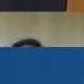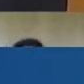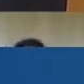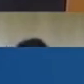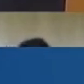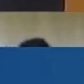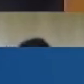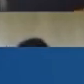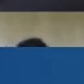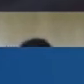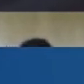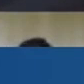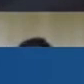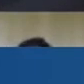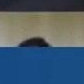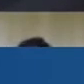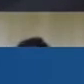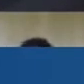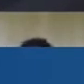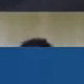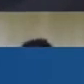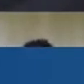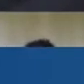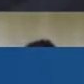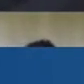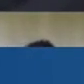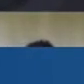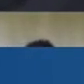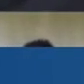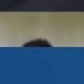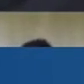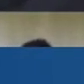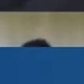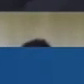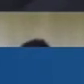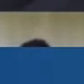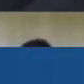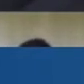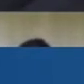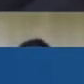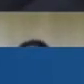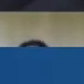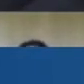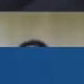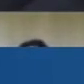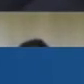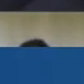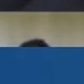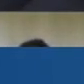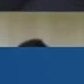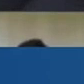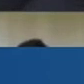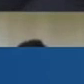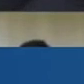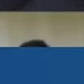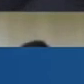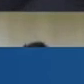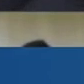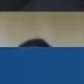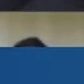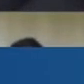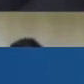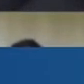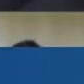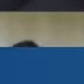Elcio, Maxwell participam de um conjunto. Esse conjunto está relacionado a